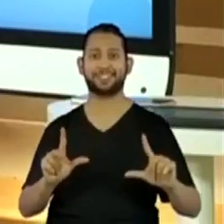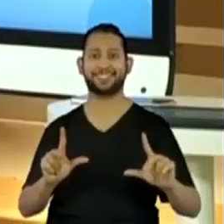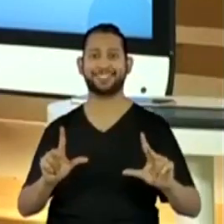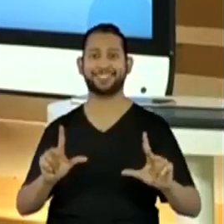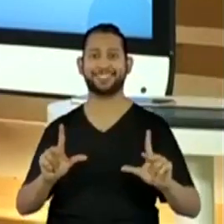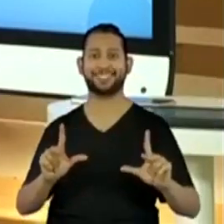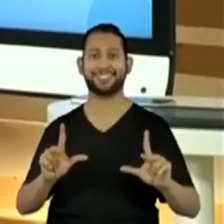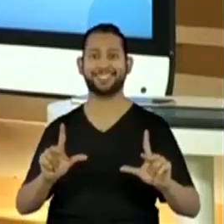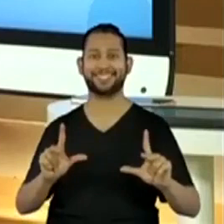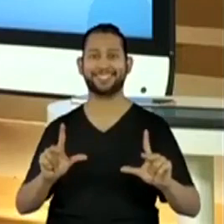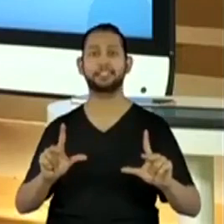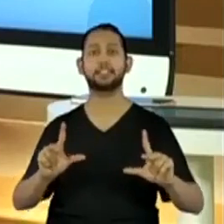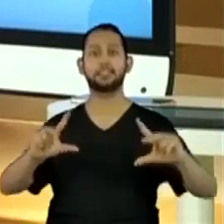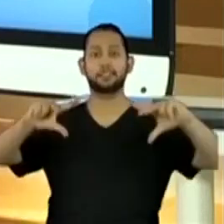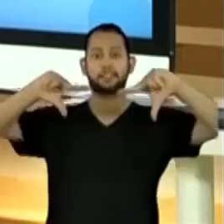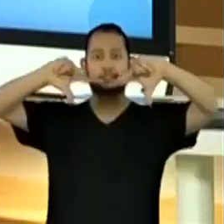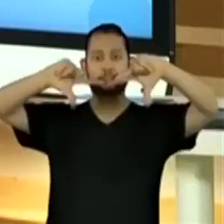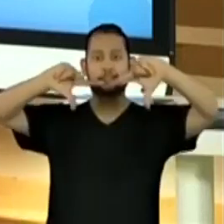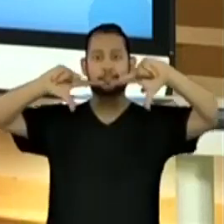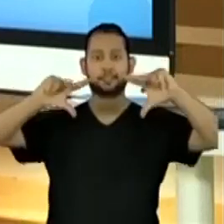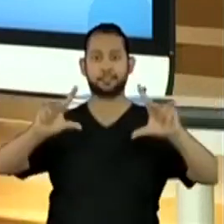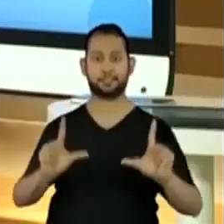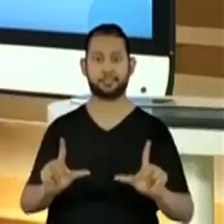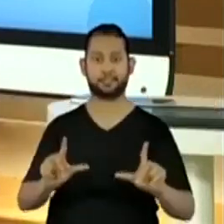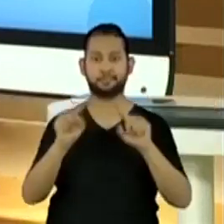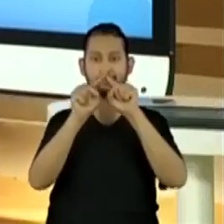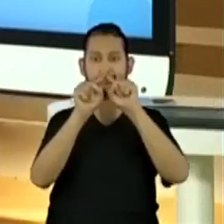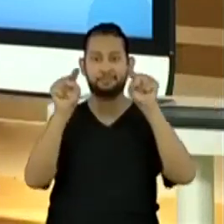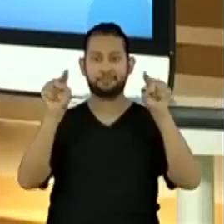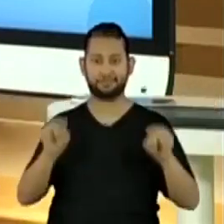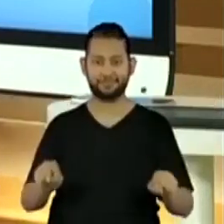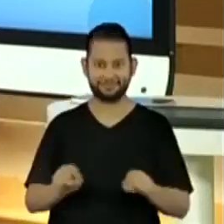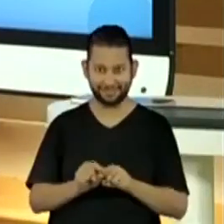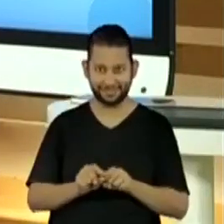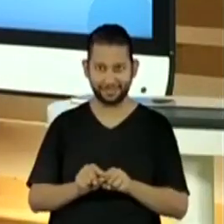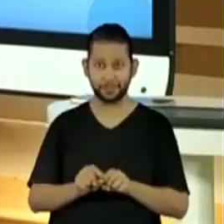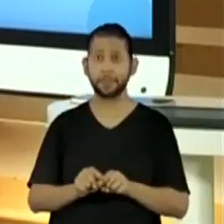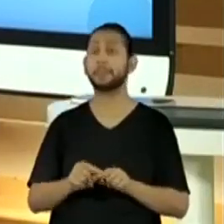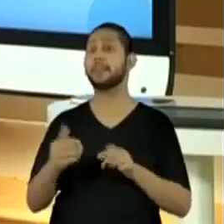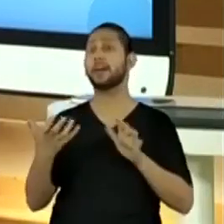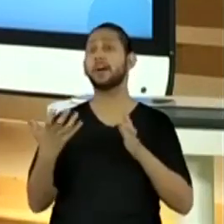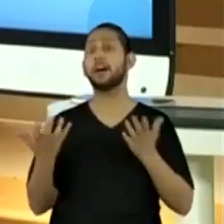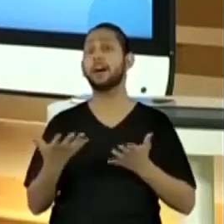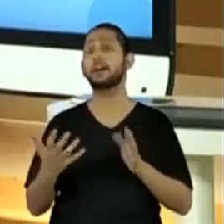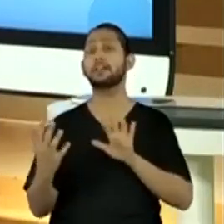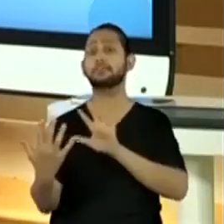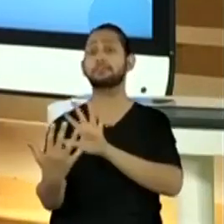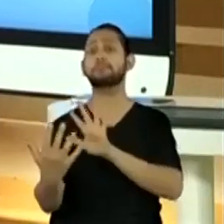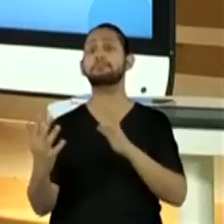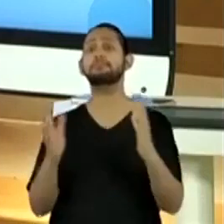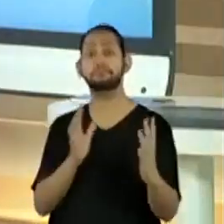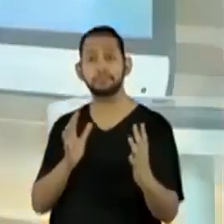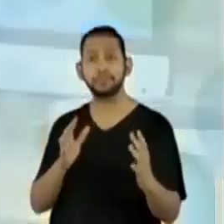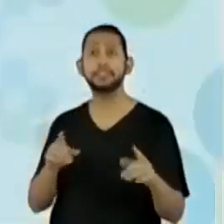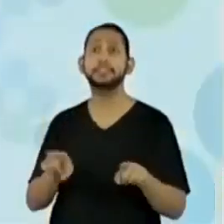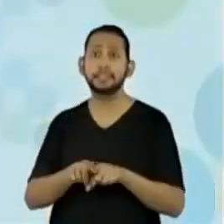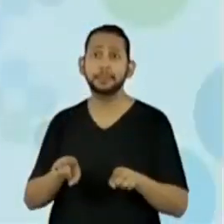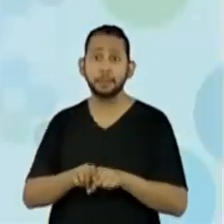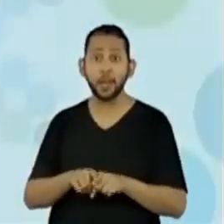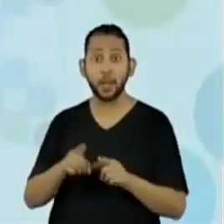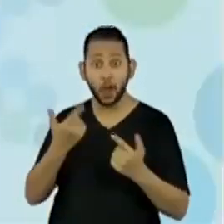Então, eu vou ter aqui, ó, 1, 2, 3 e